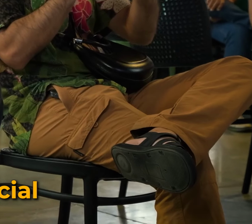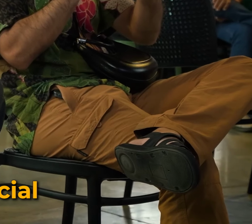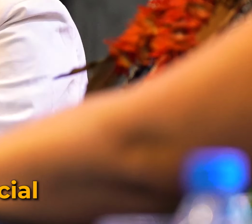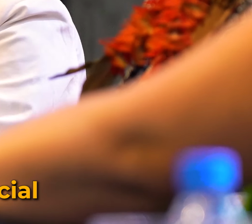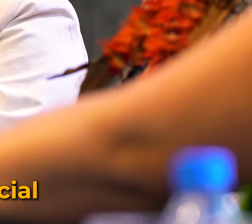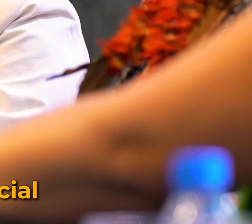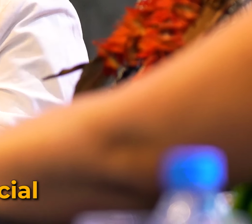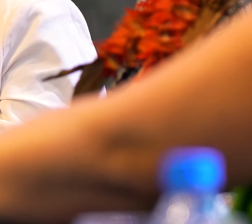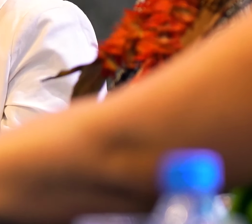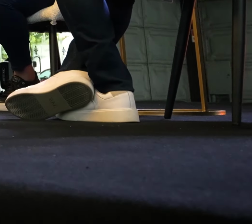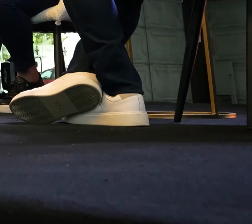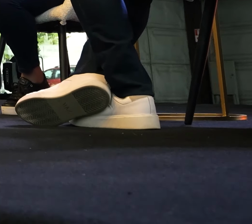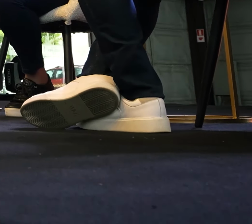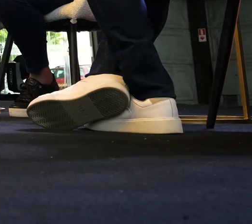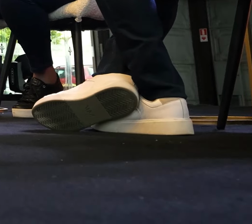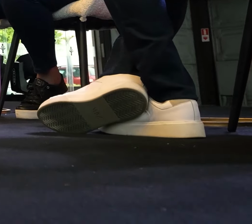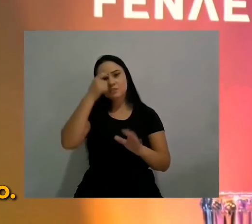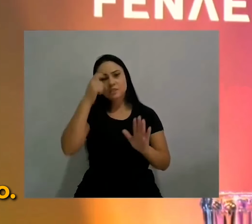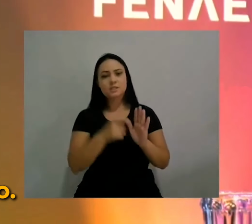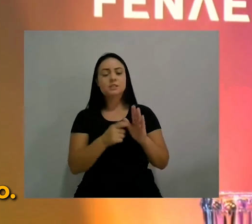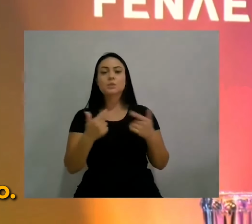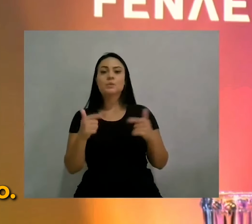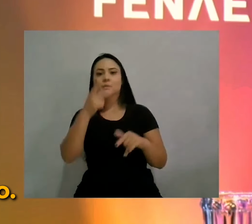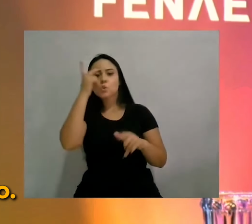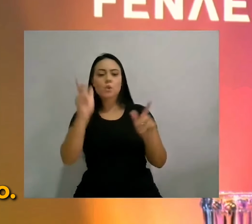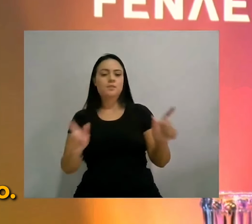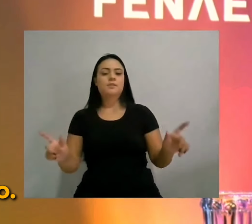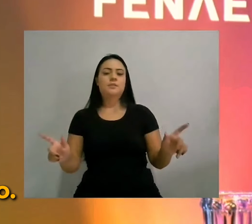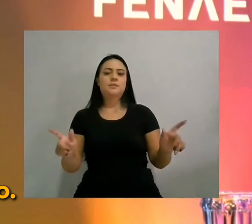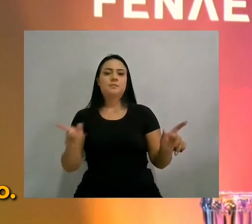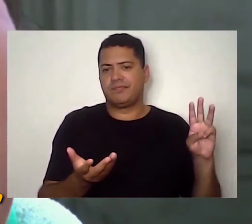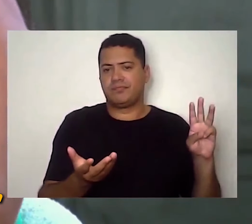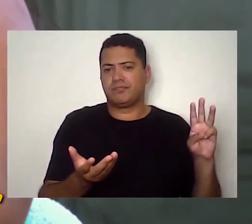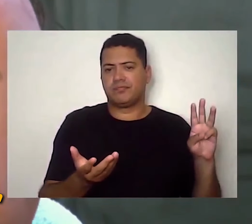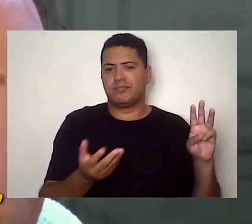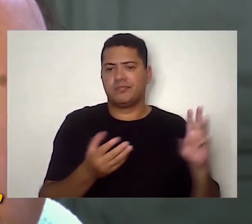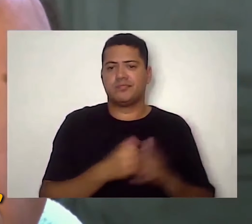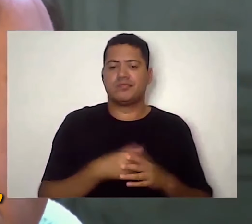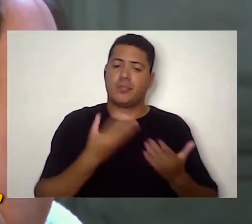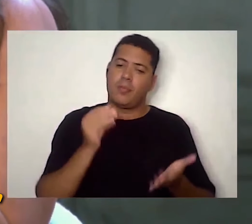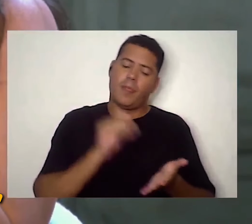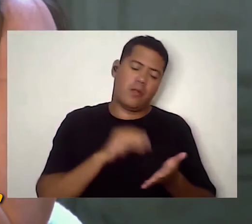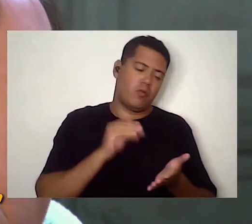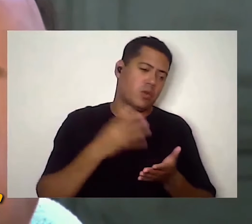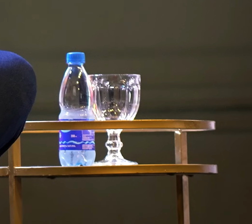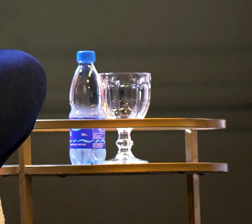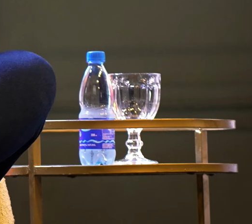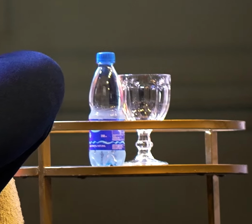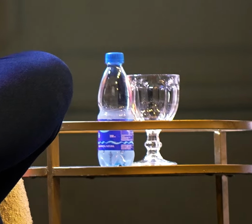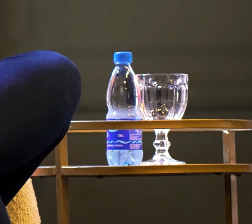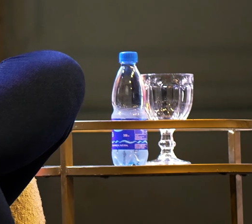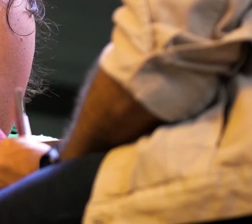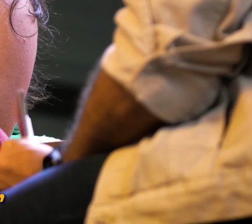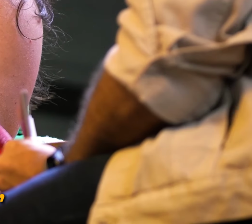tem como ter inteligência artificial sem pessoas. As pessoas vão continuar existindo. O uso da tecnologia a favor disso eu